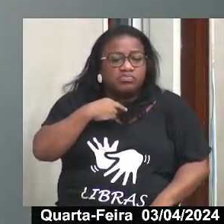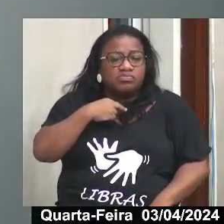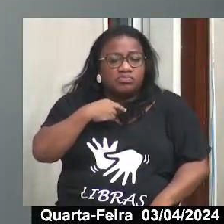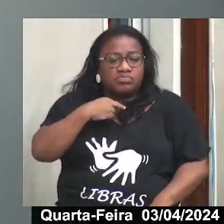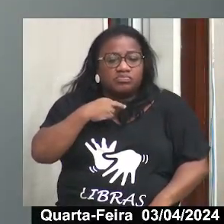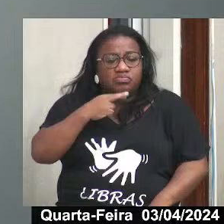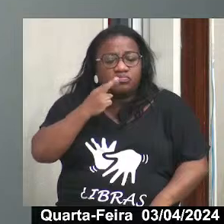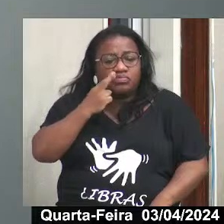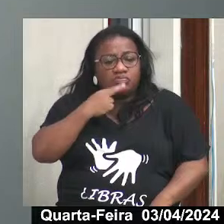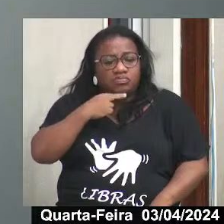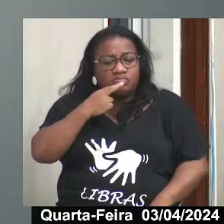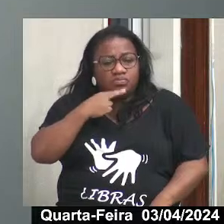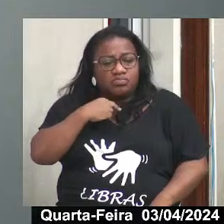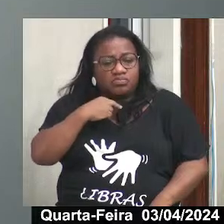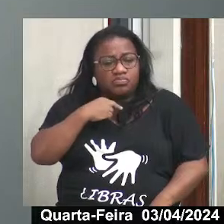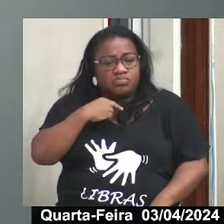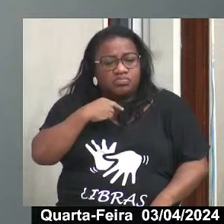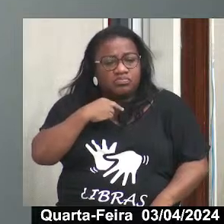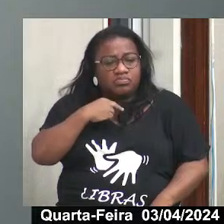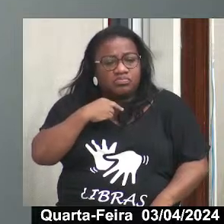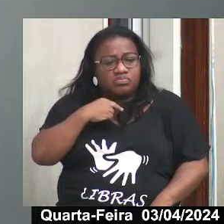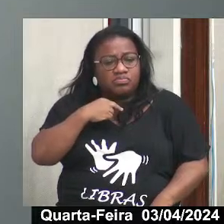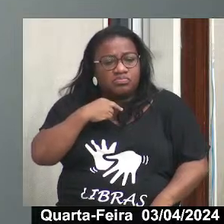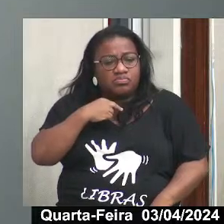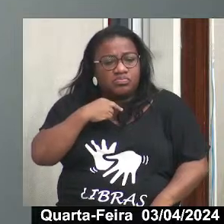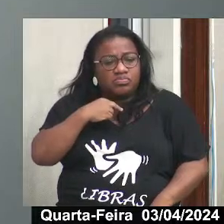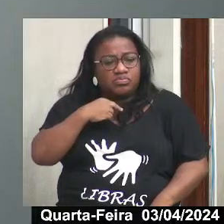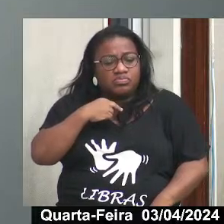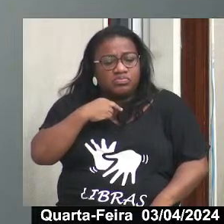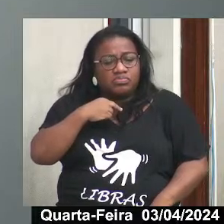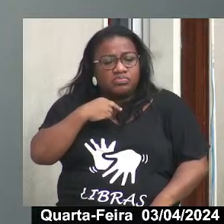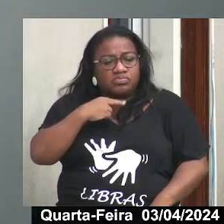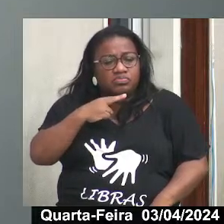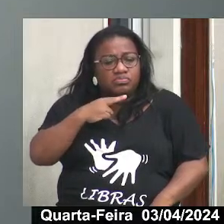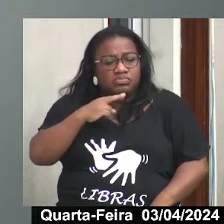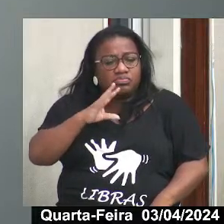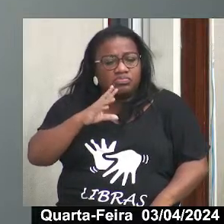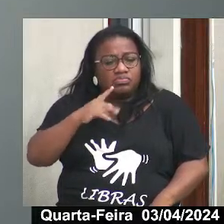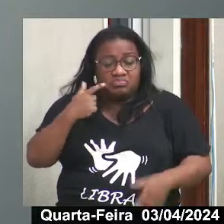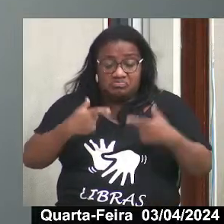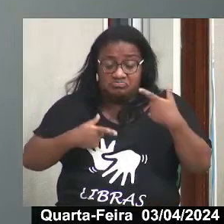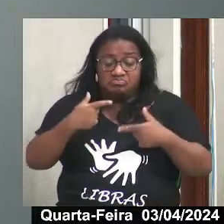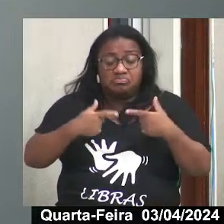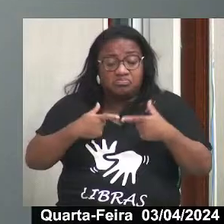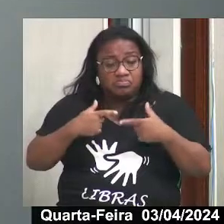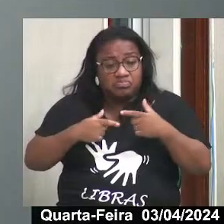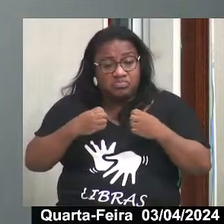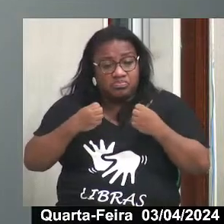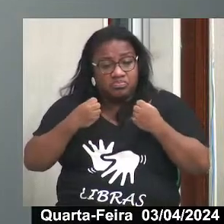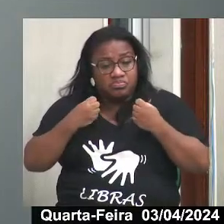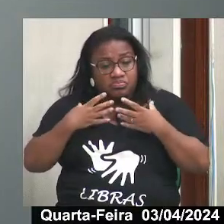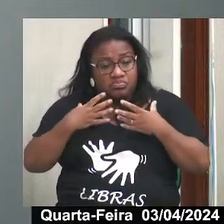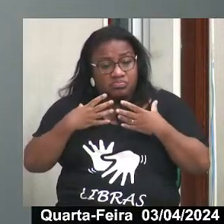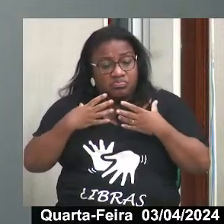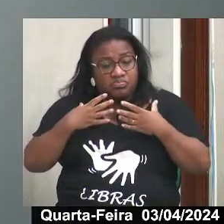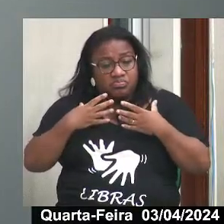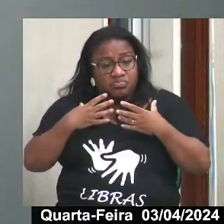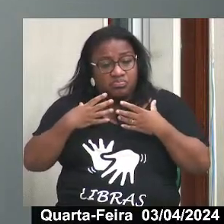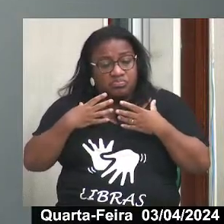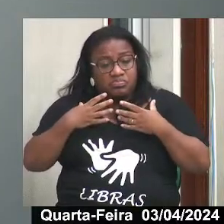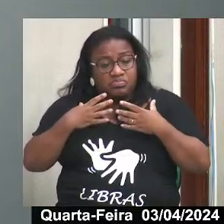inteligentíssimo, um par que eu admiro bastante pela sua habilidade política, no momento